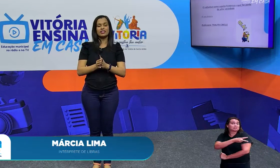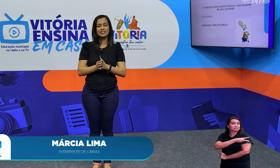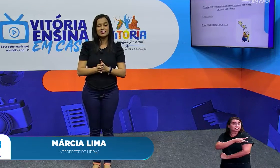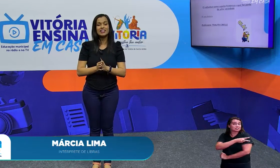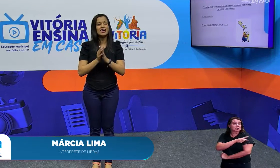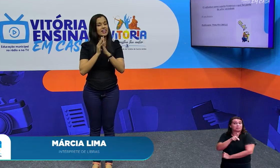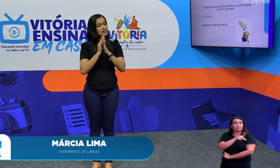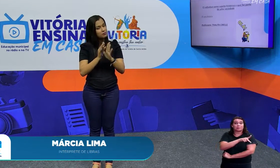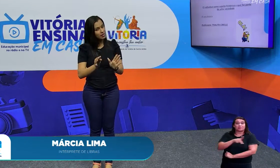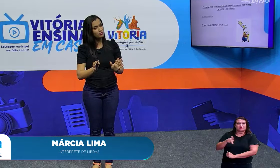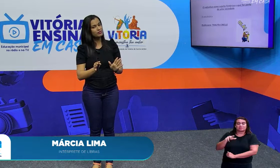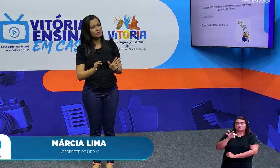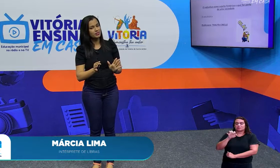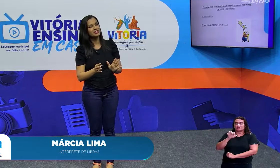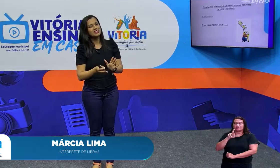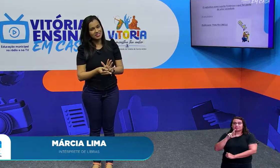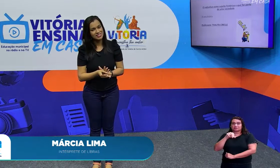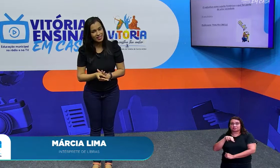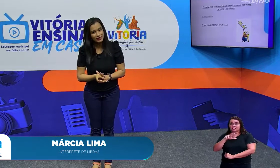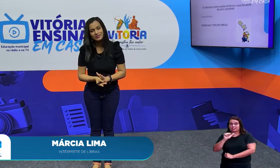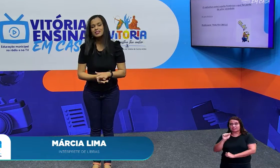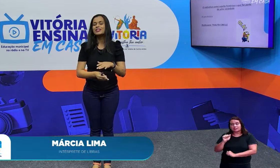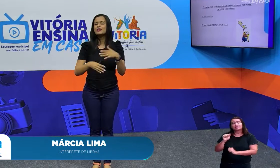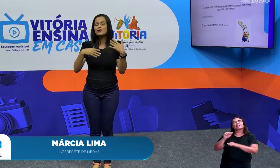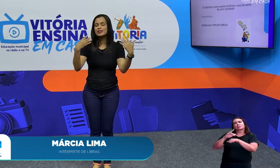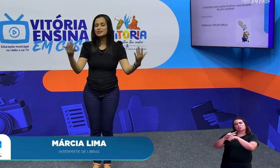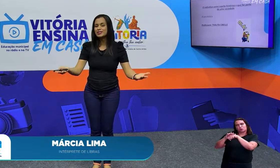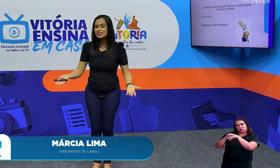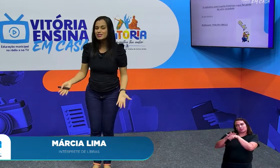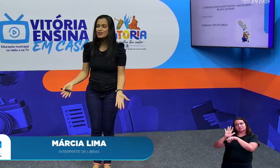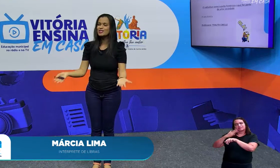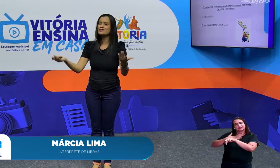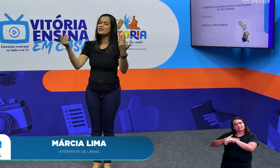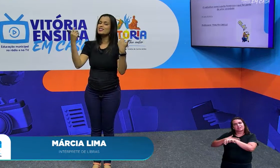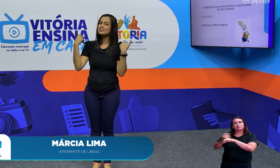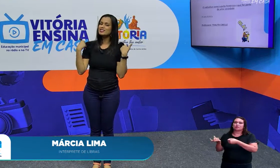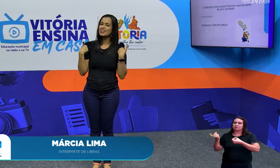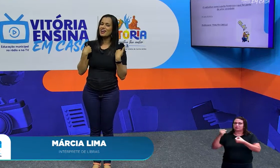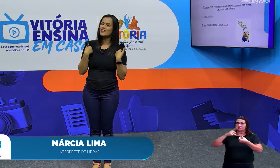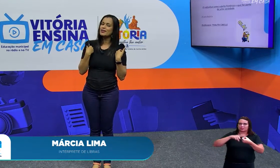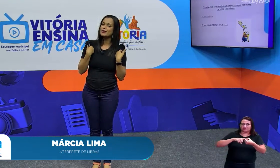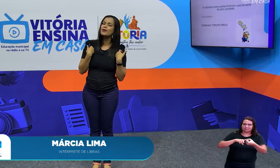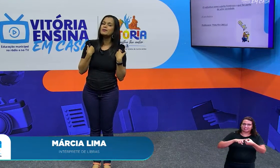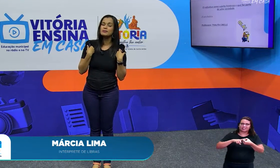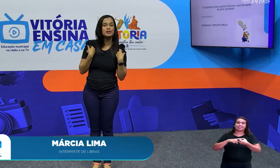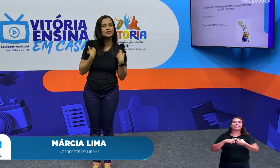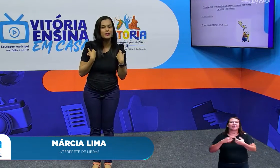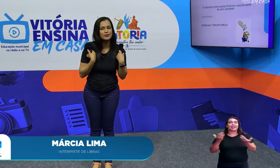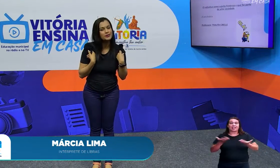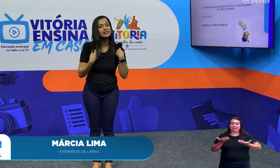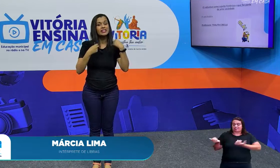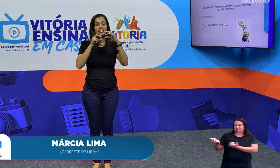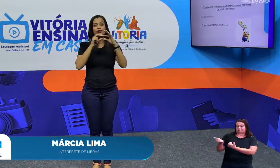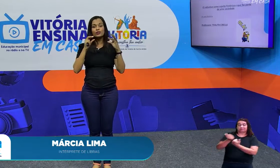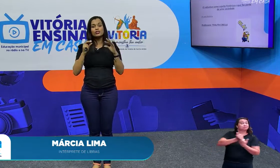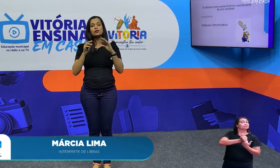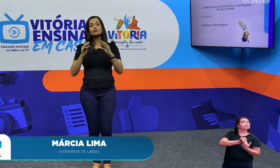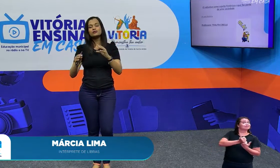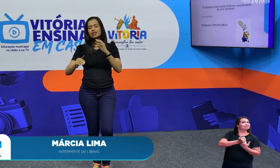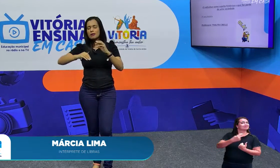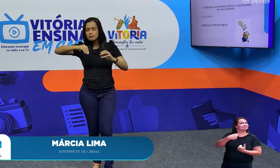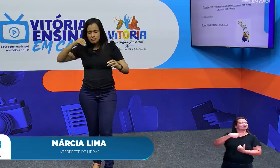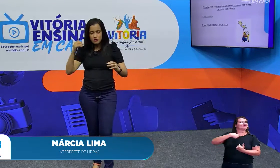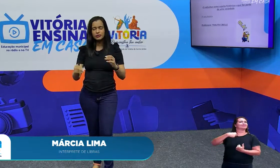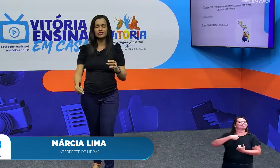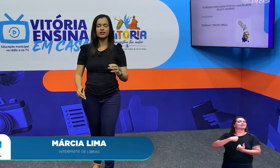Professora Fernanda, ela em breve volta, tá certo? Enquanto isso, vocês vão assistir a aula comigo! E hoje temos